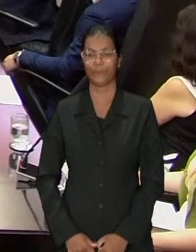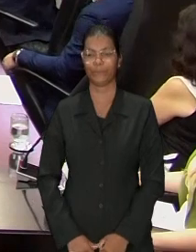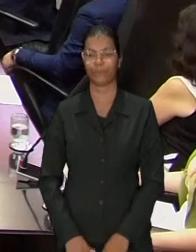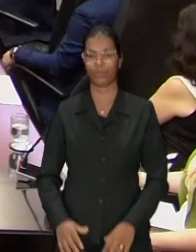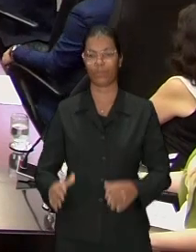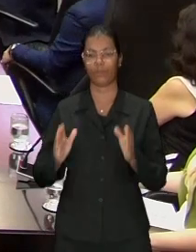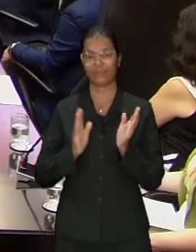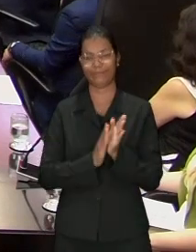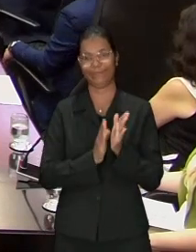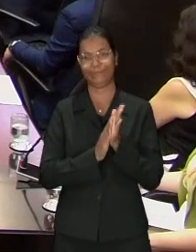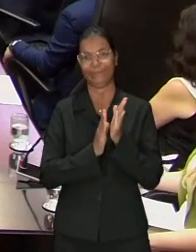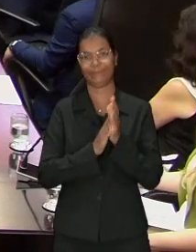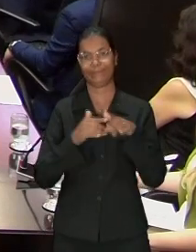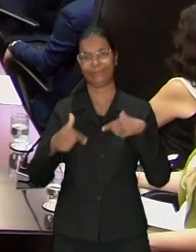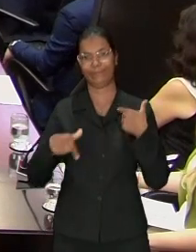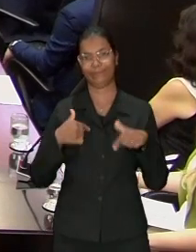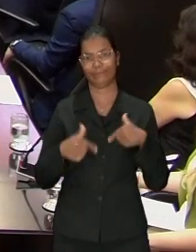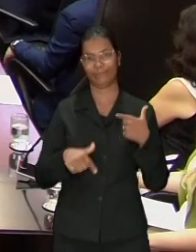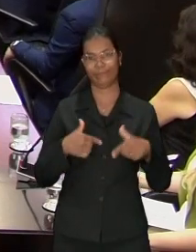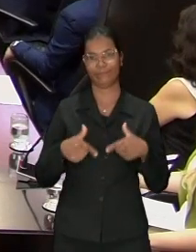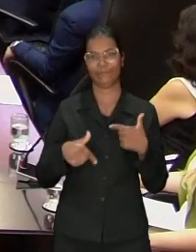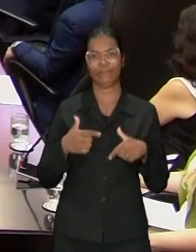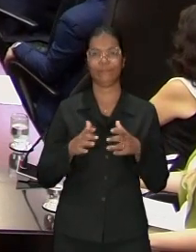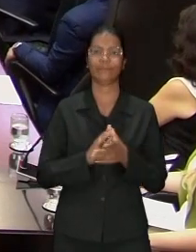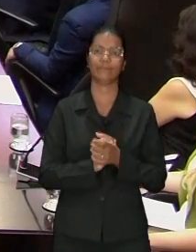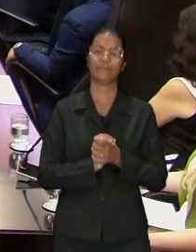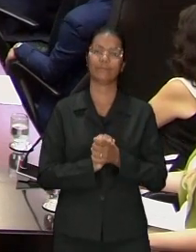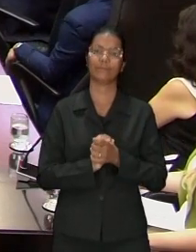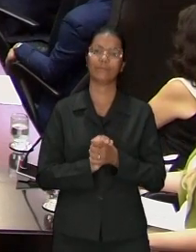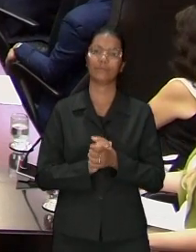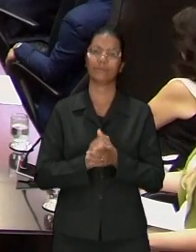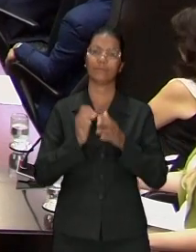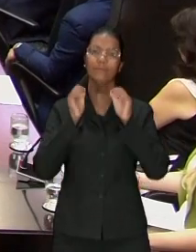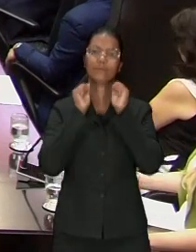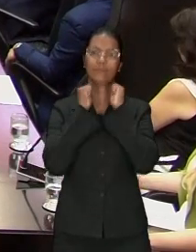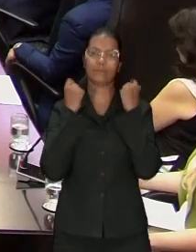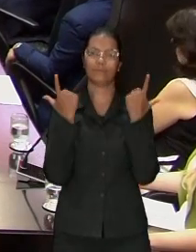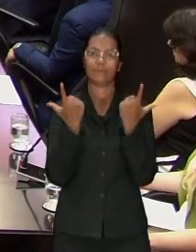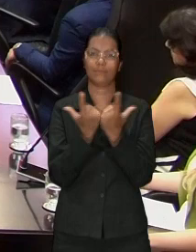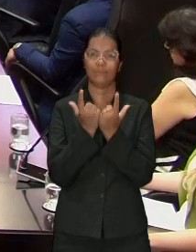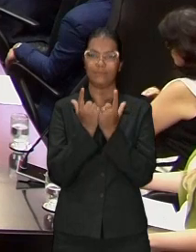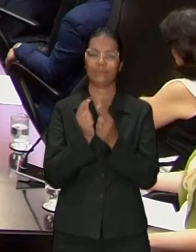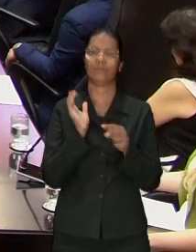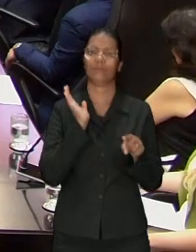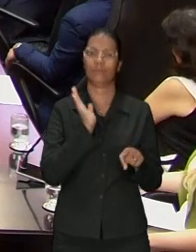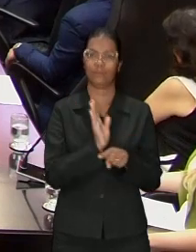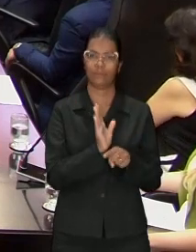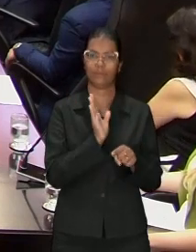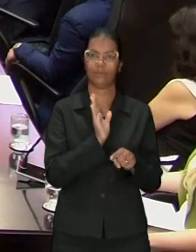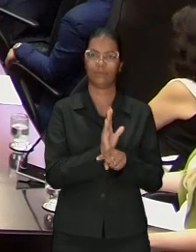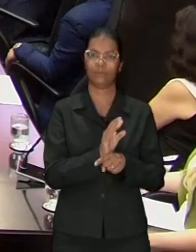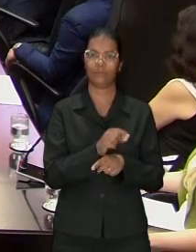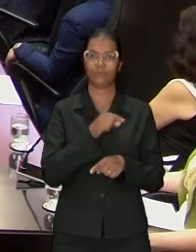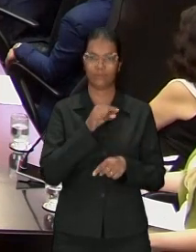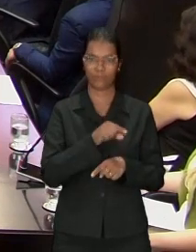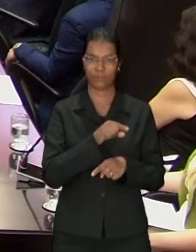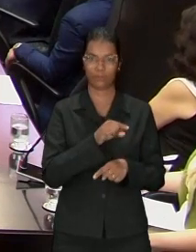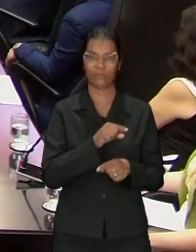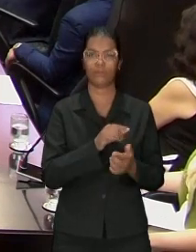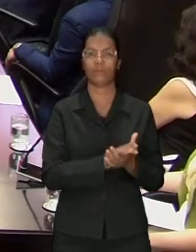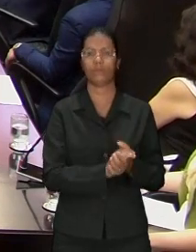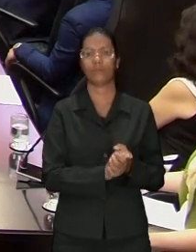Parabéns, doutor, pelo trabalho que o senhor faz. A Assembleia Legislativa tem feito, criamos uma Câmara temática apenas